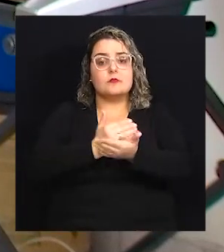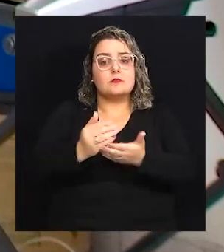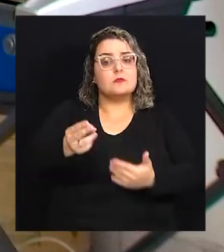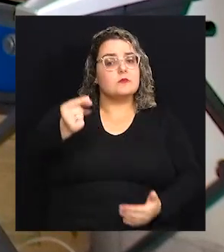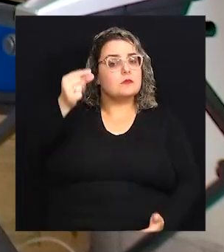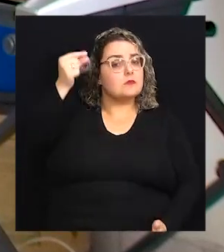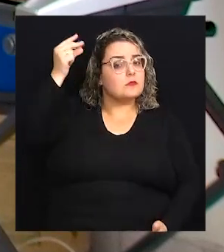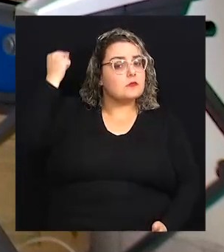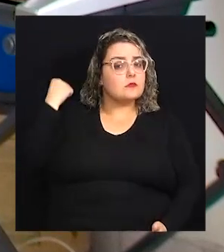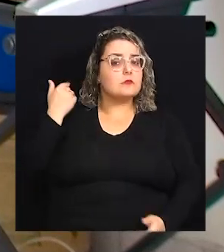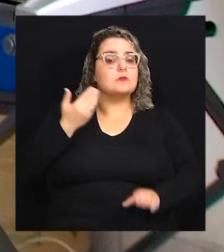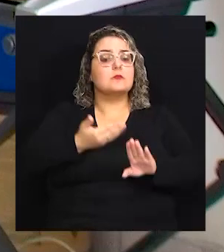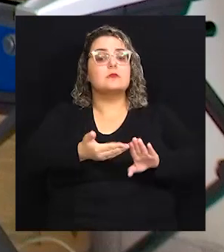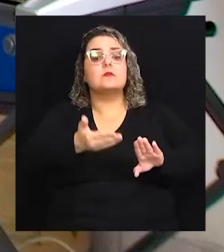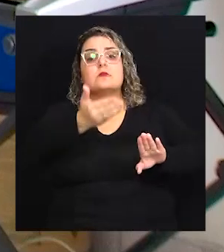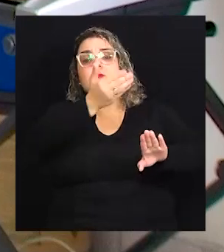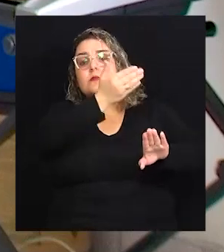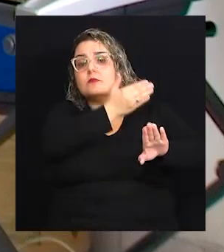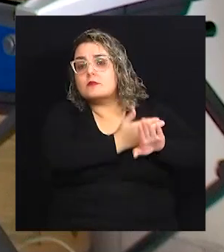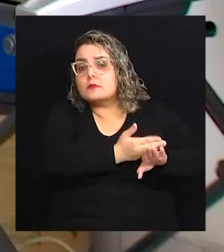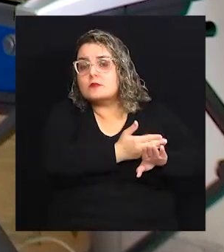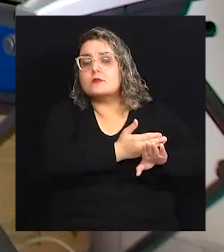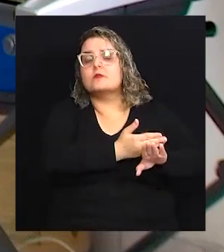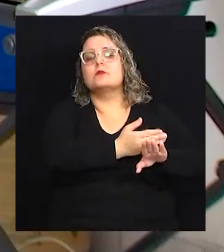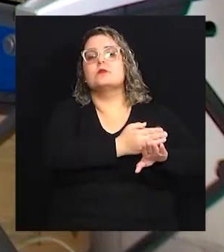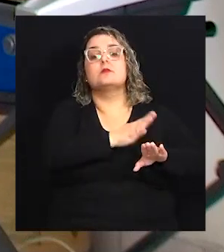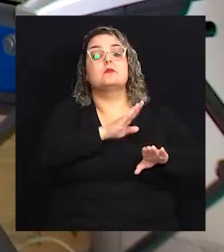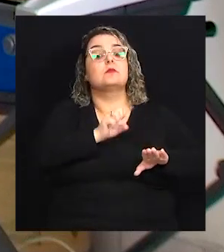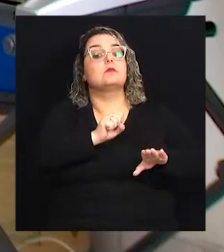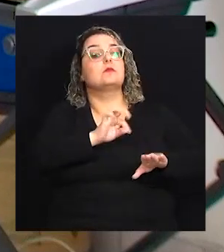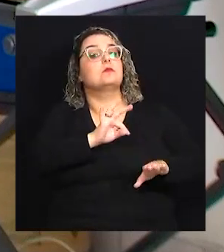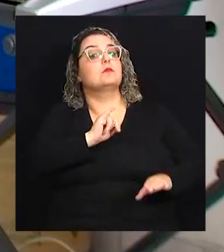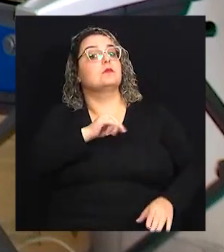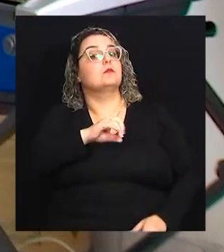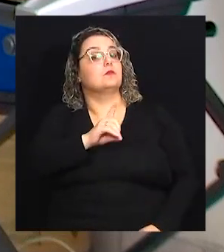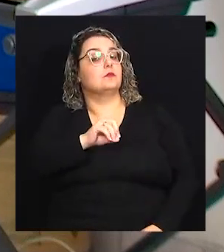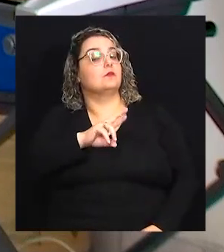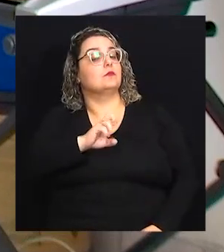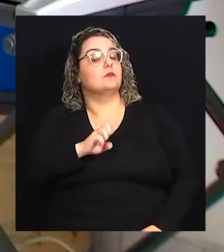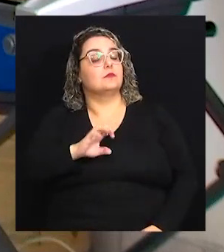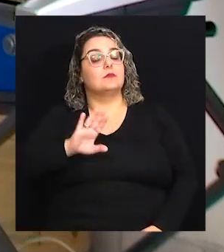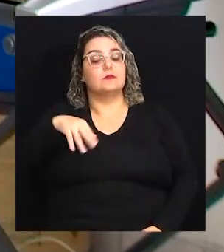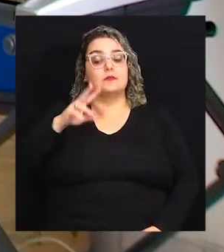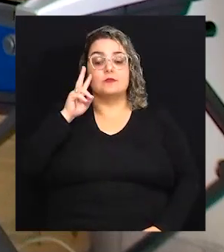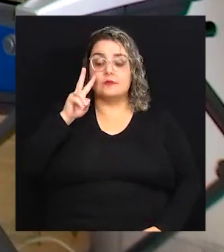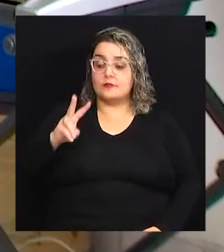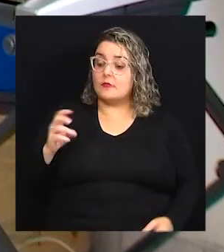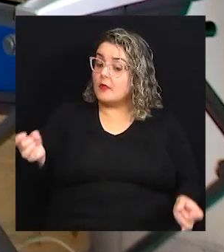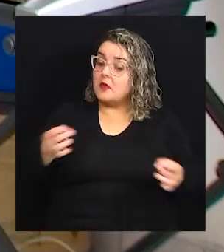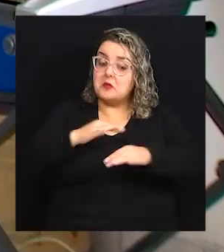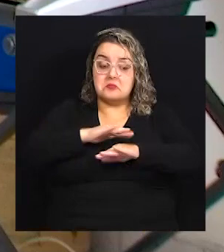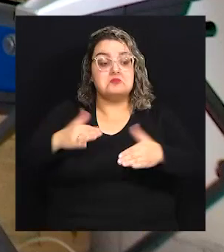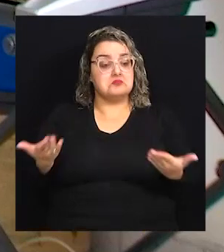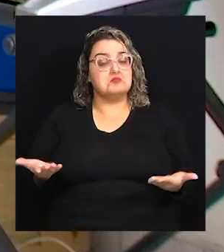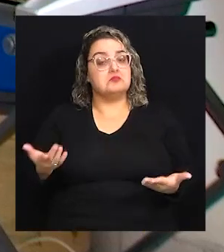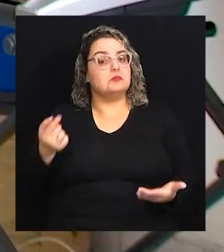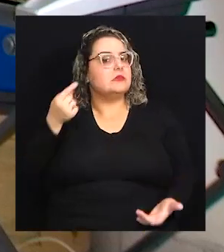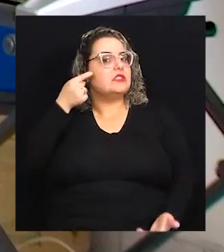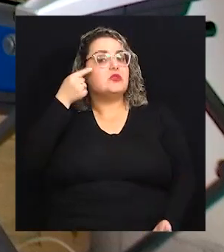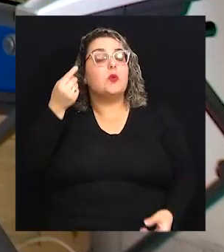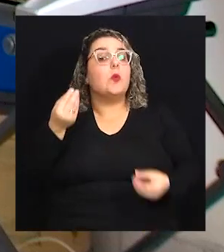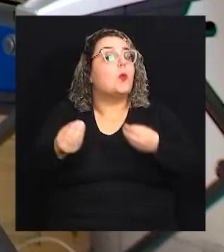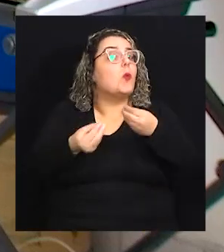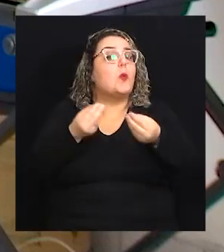trabalho que começa lá atrás, nos bastidores. Quando a gente chega aqui e vê pronto, a gente não consegue imaginar